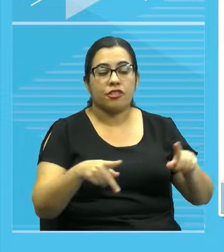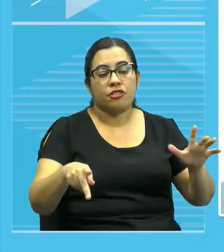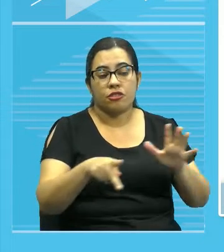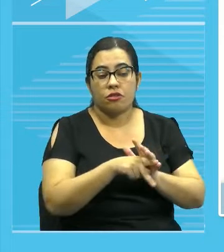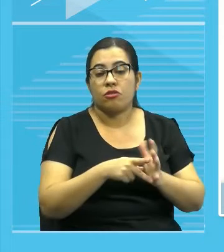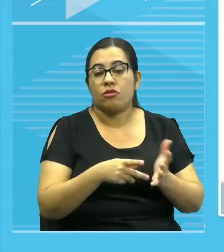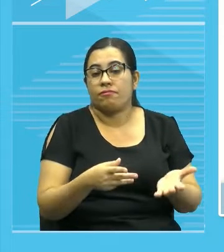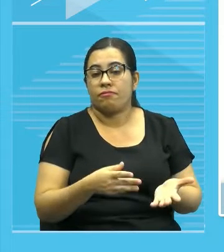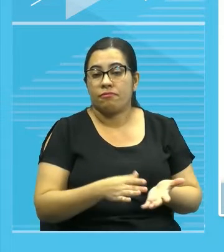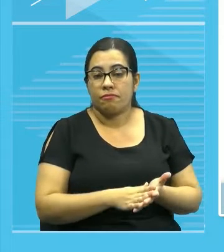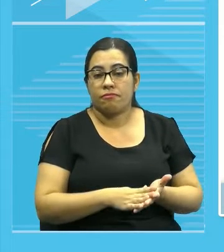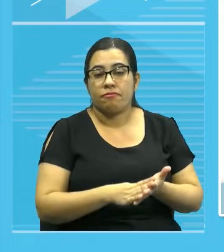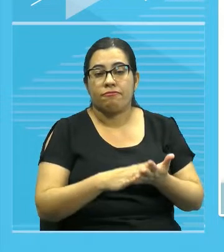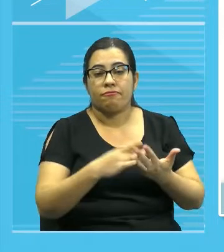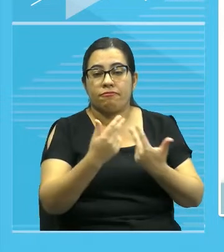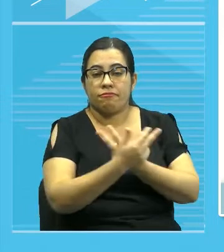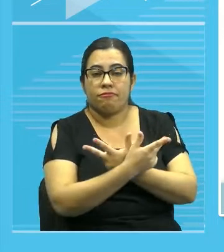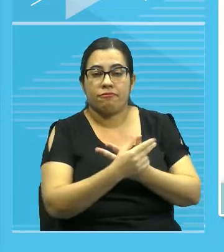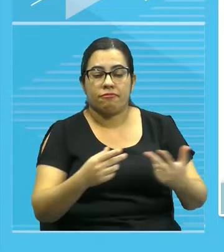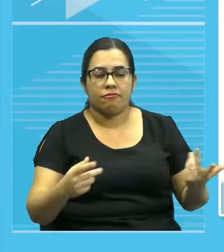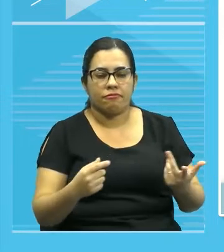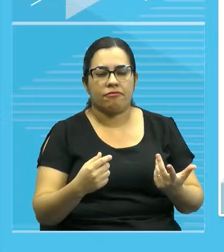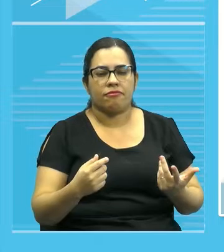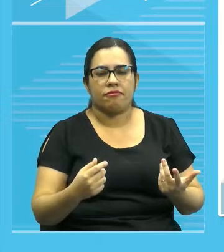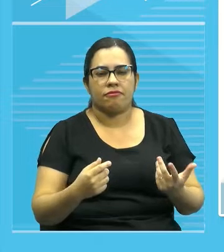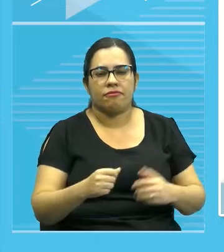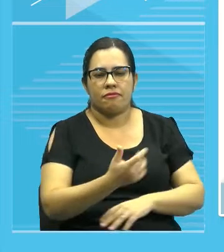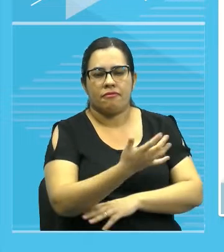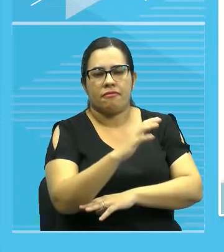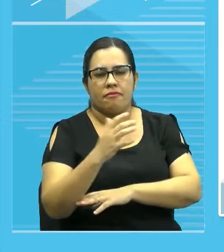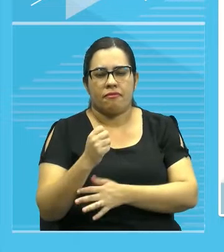e as suas ervas farmacológicas